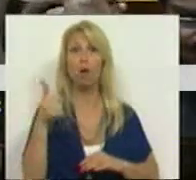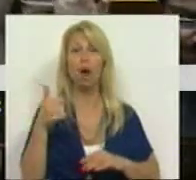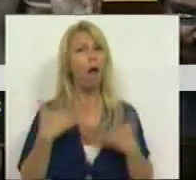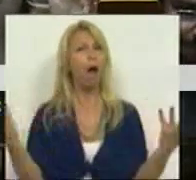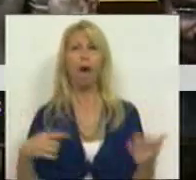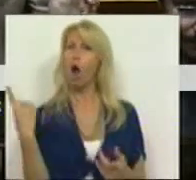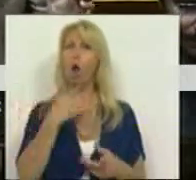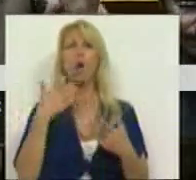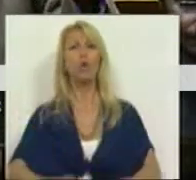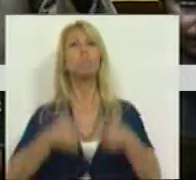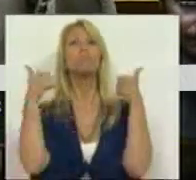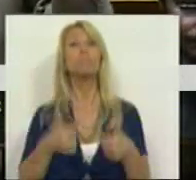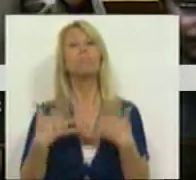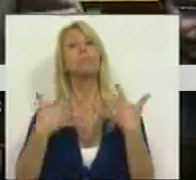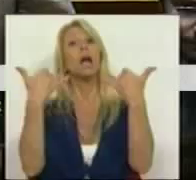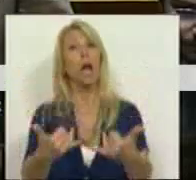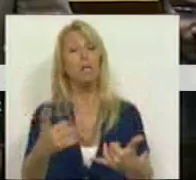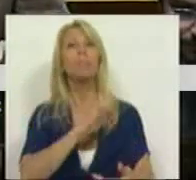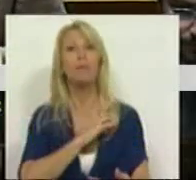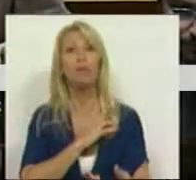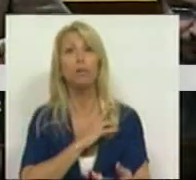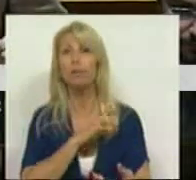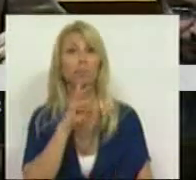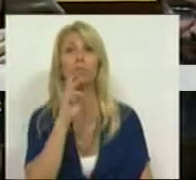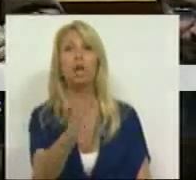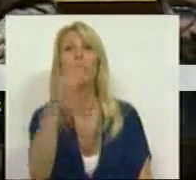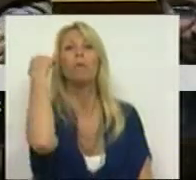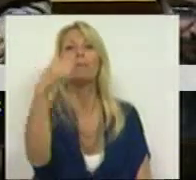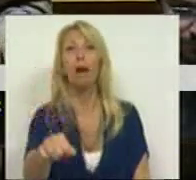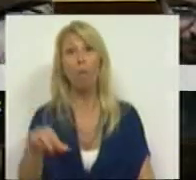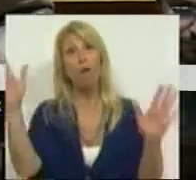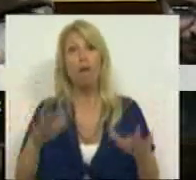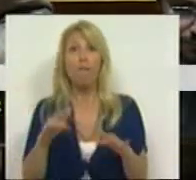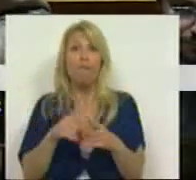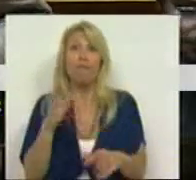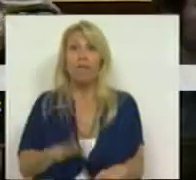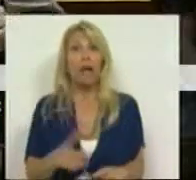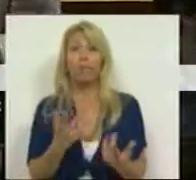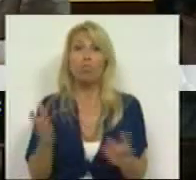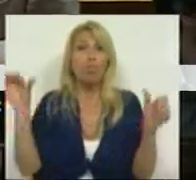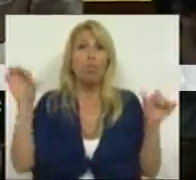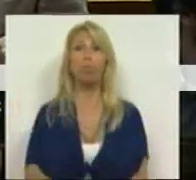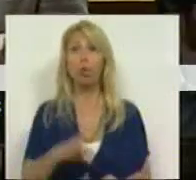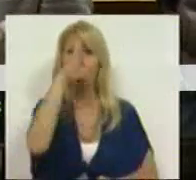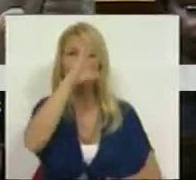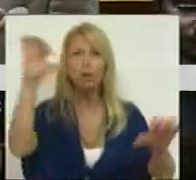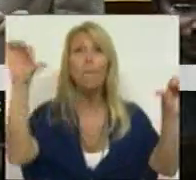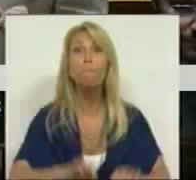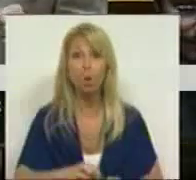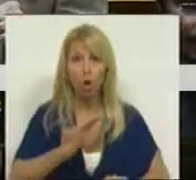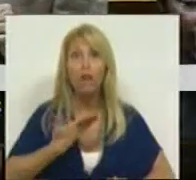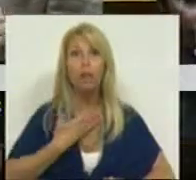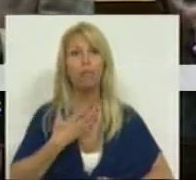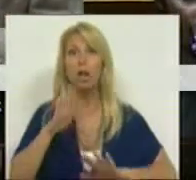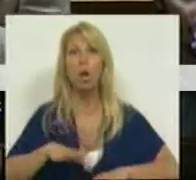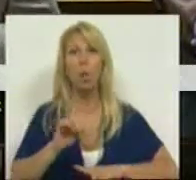assim depois destas privatizações? E a resposta é não. Ficamos pior. O Estado ficou cada vez pior e a dívida não parou de aumentar.